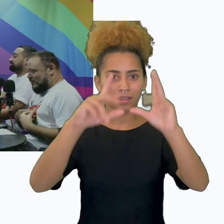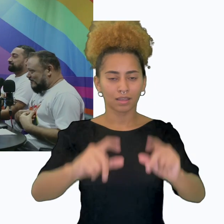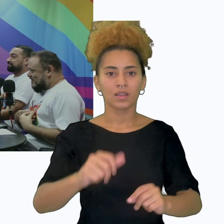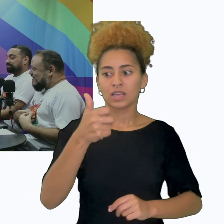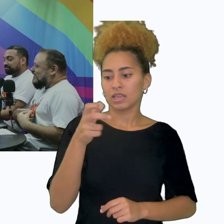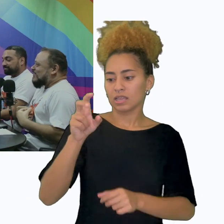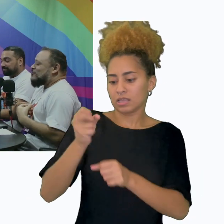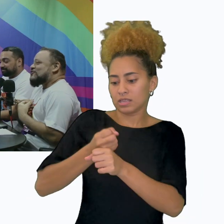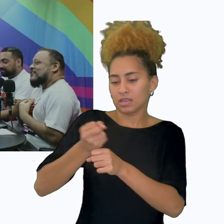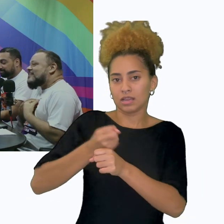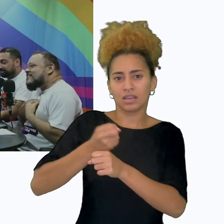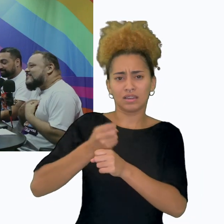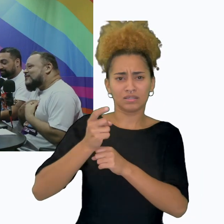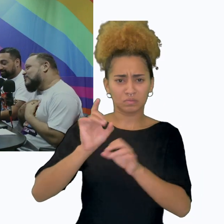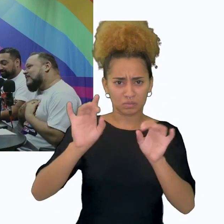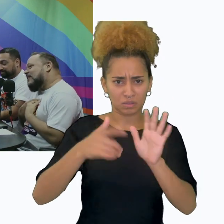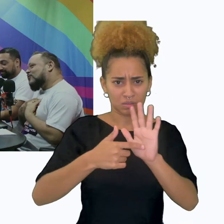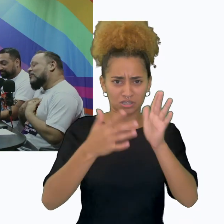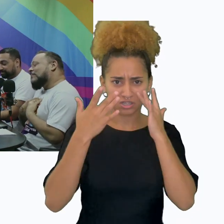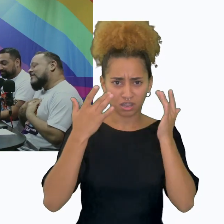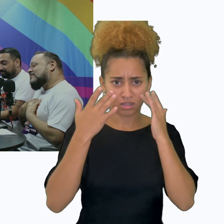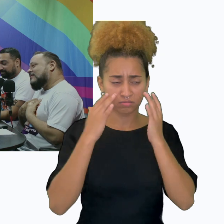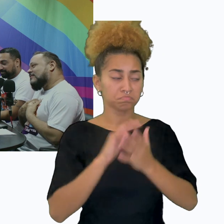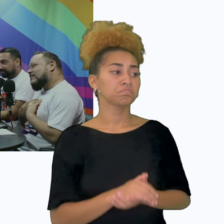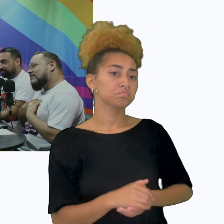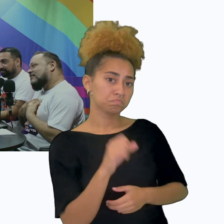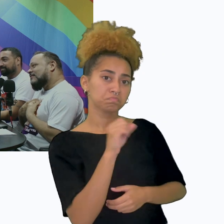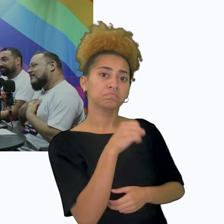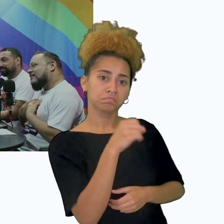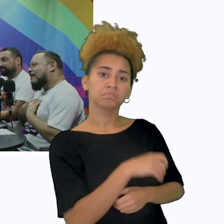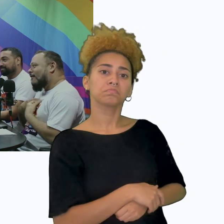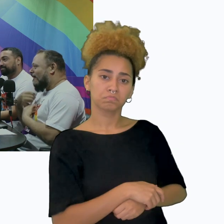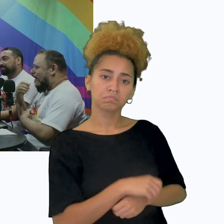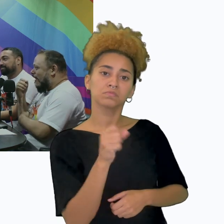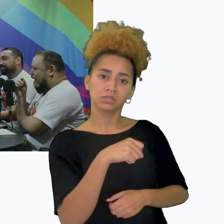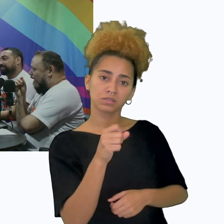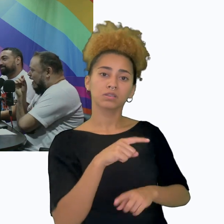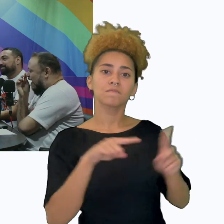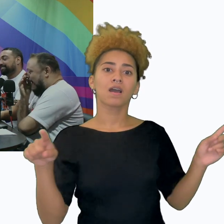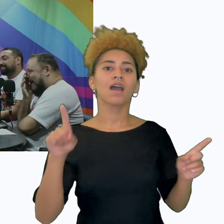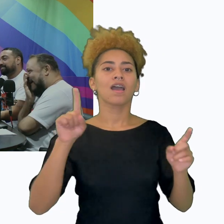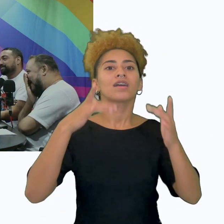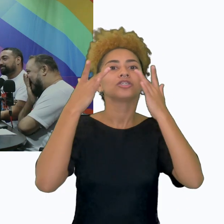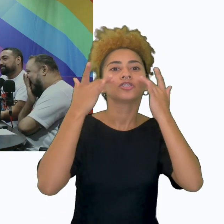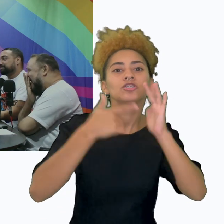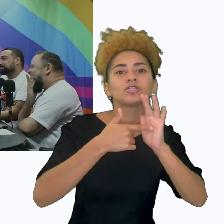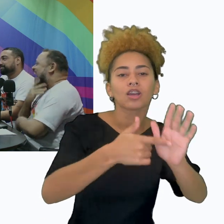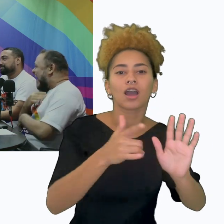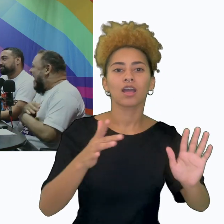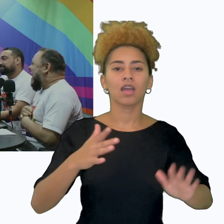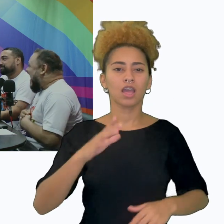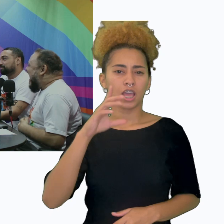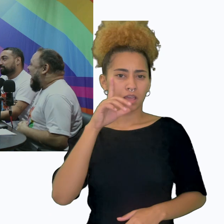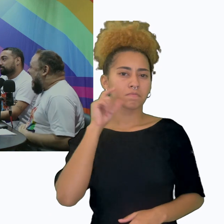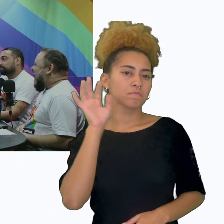inteiro que depois de 15 anos o Glitter é tudo uma peça? Era. Mas foi uma peça que eu